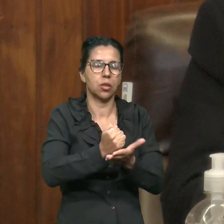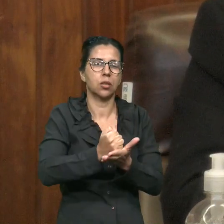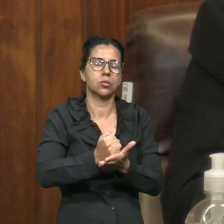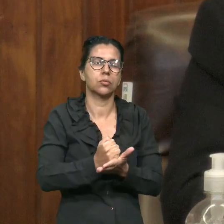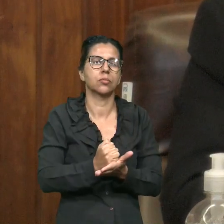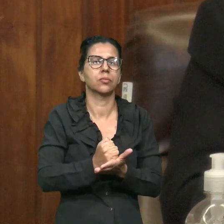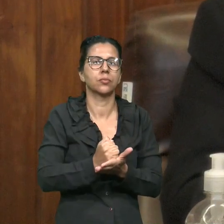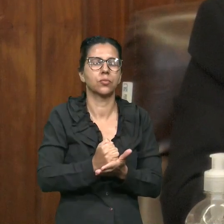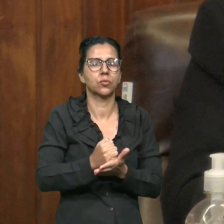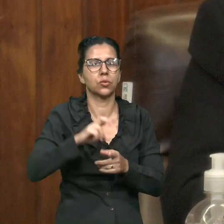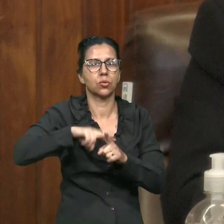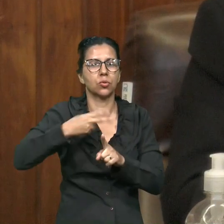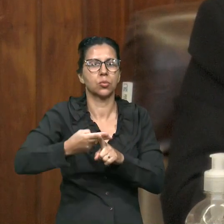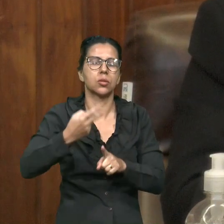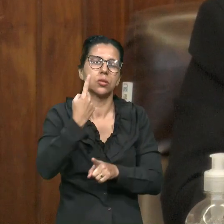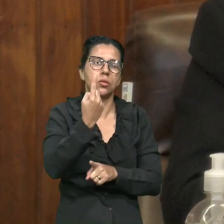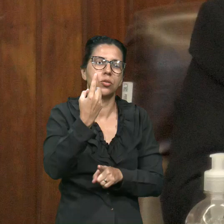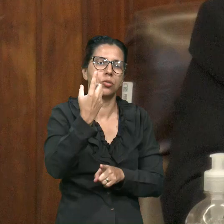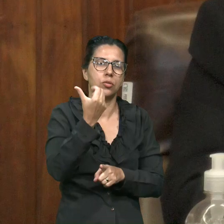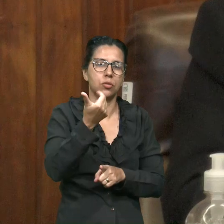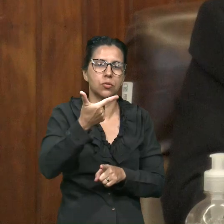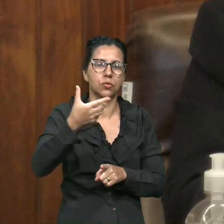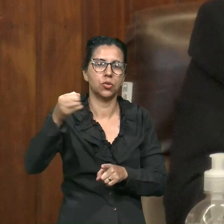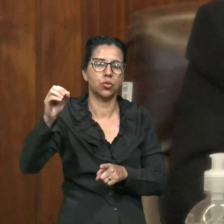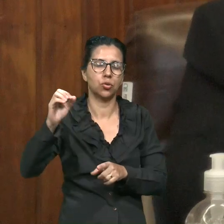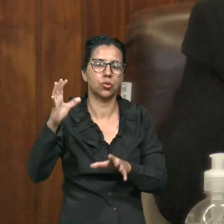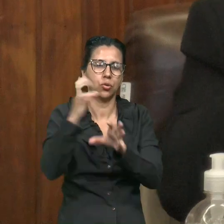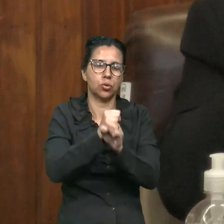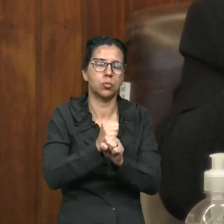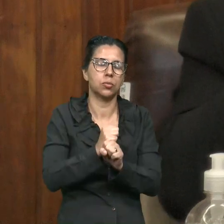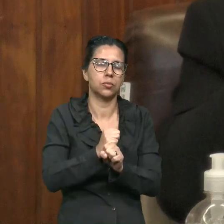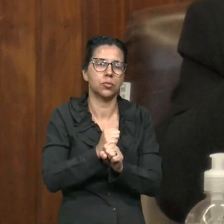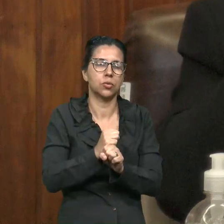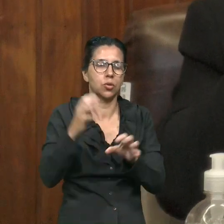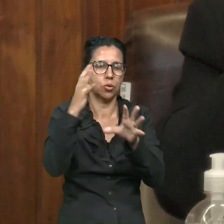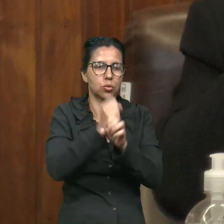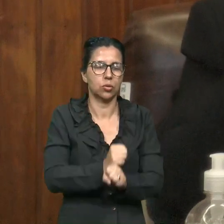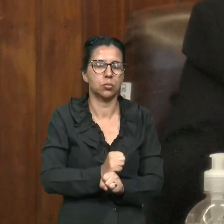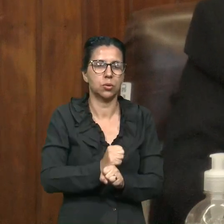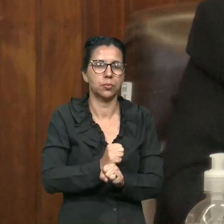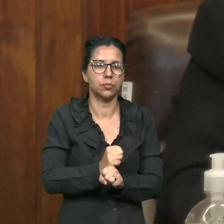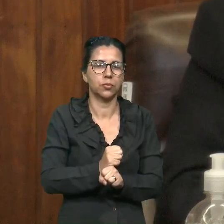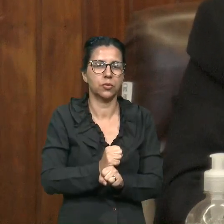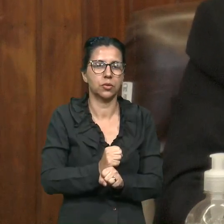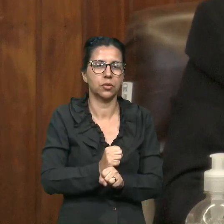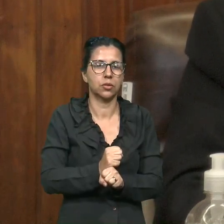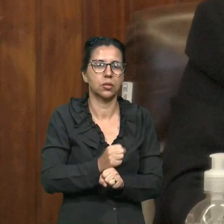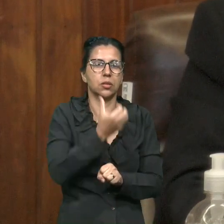R$ 498.900. Aditivo R$ 120.000. Valor até o total, valor total até o momento